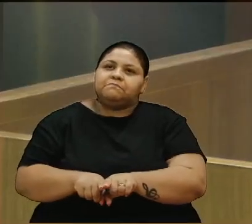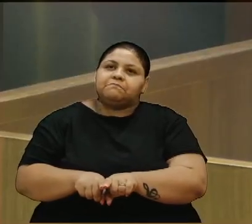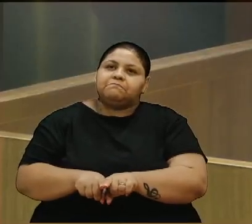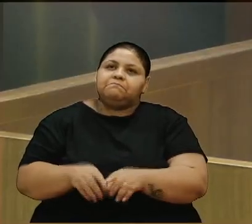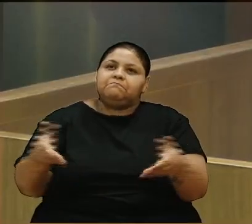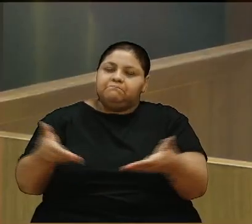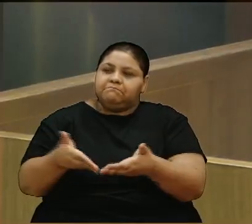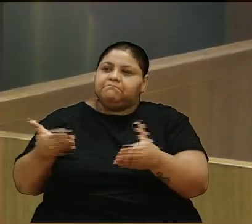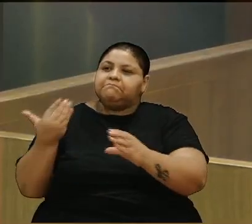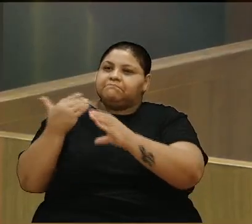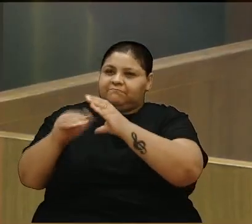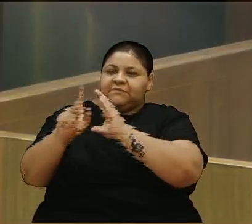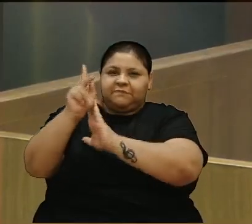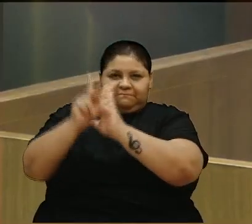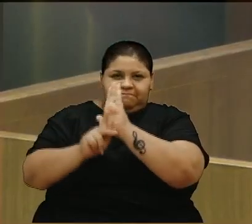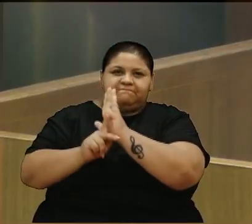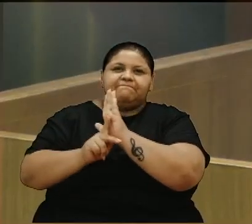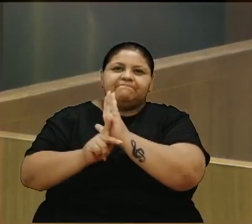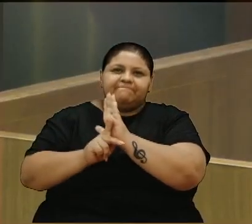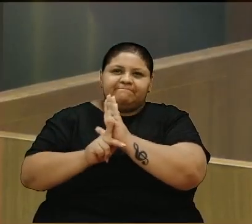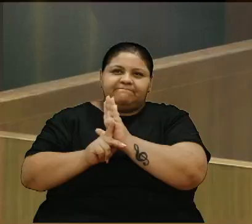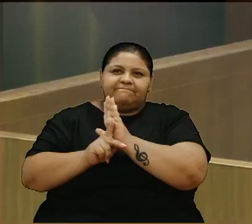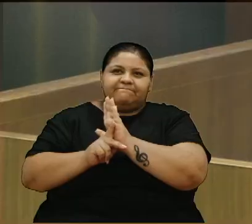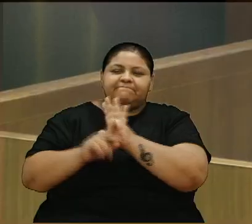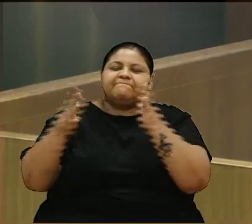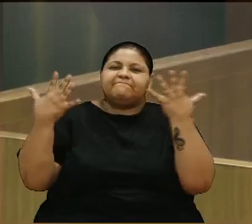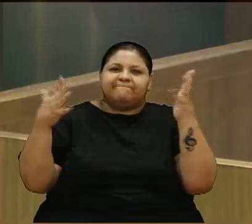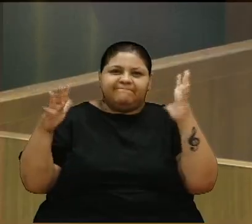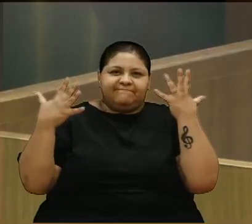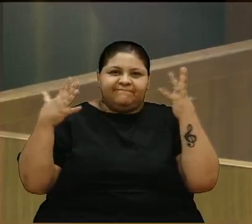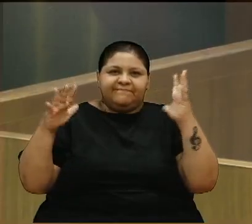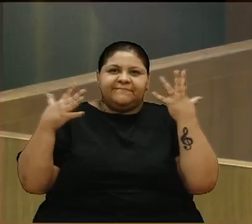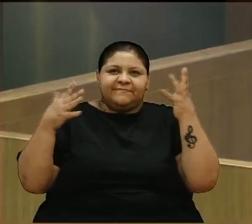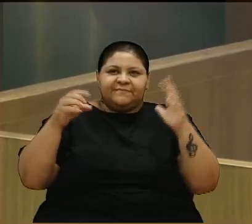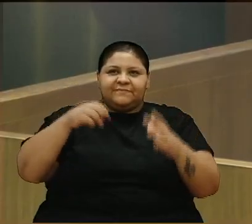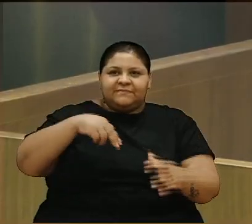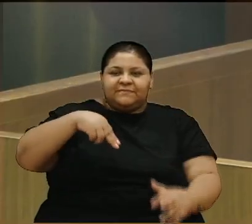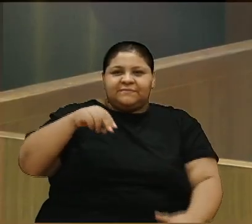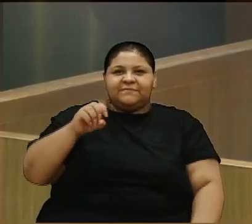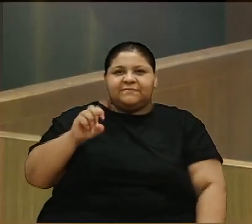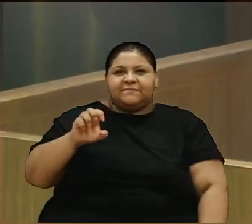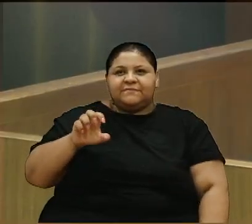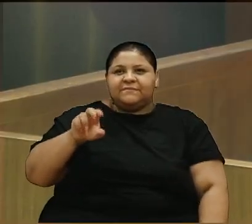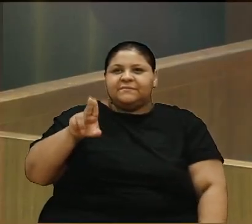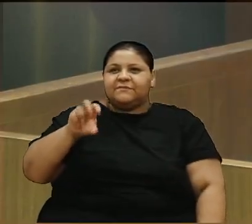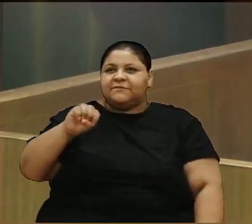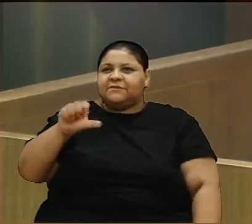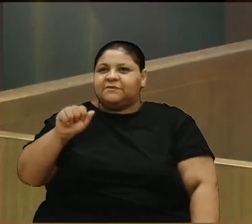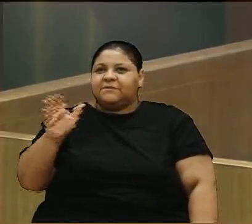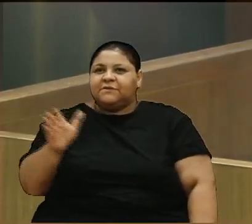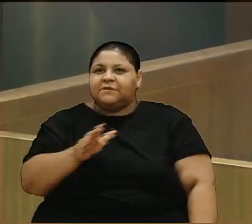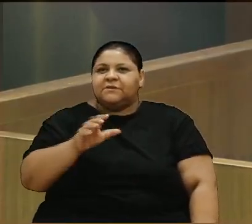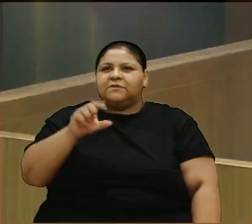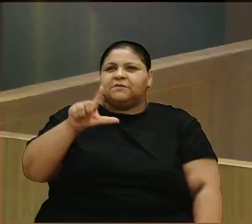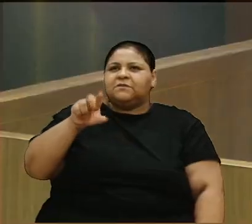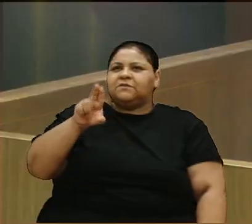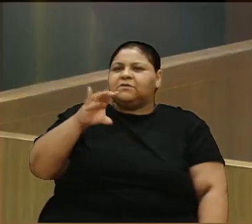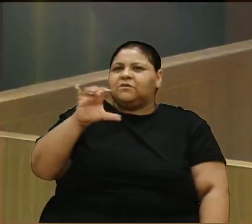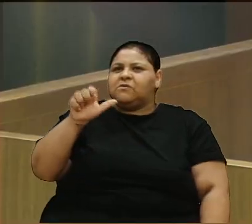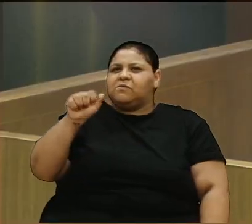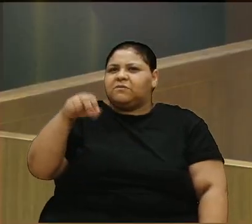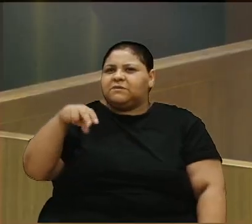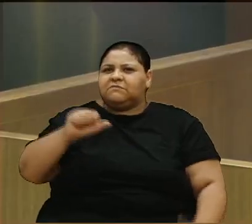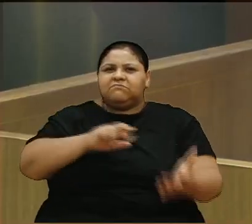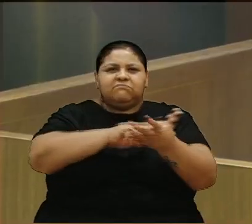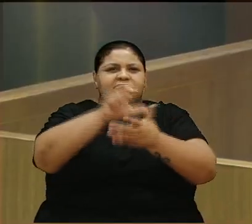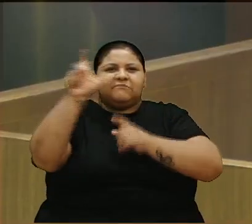serão encaminhadas para esse projeto InsuLife. Parabéns, Neuza, Luciana, Sônia, Rodolfo, Antônio, Matheus,